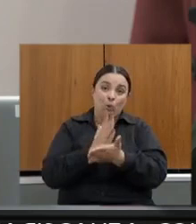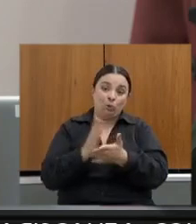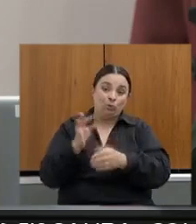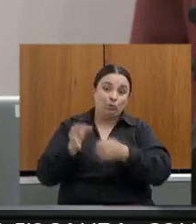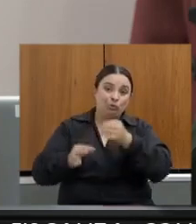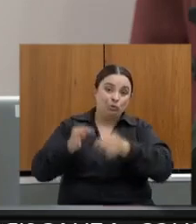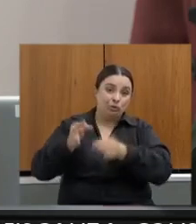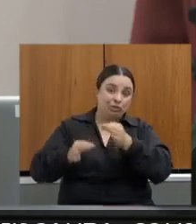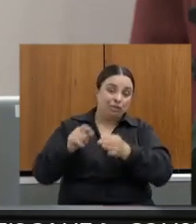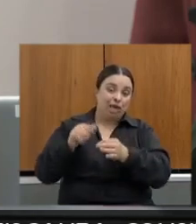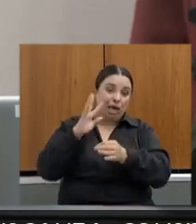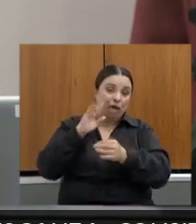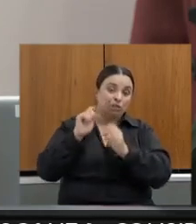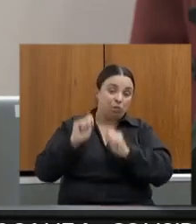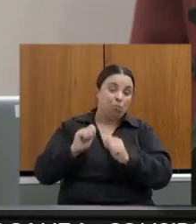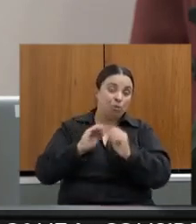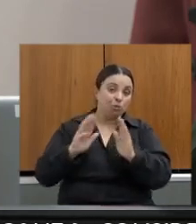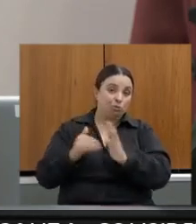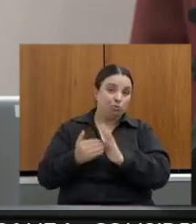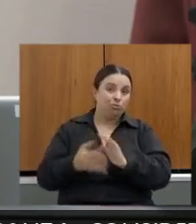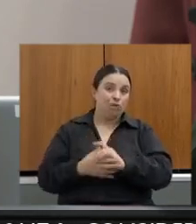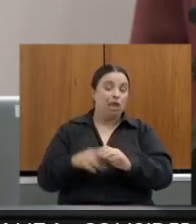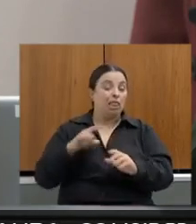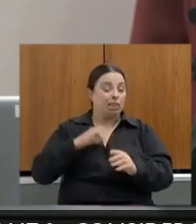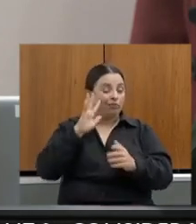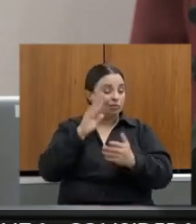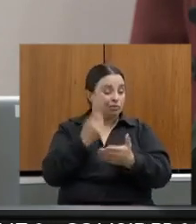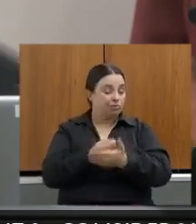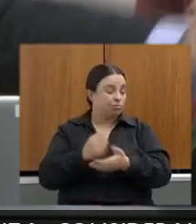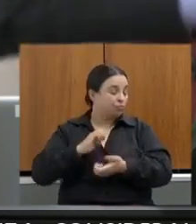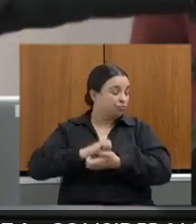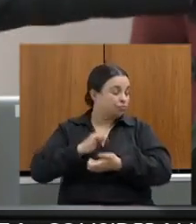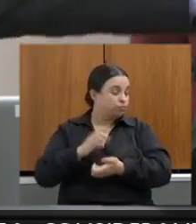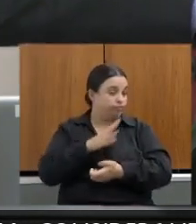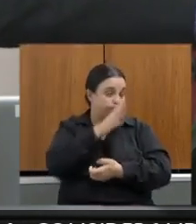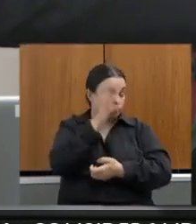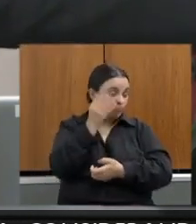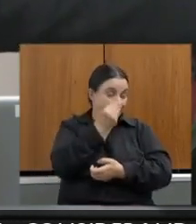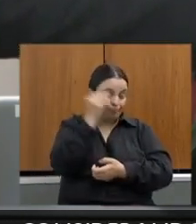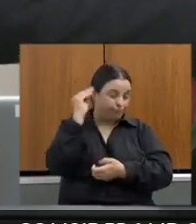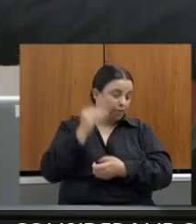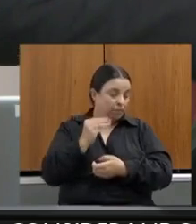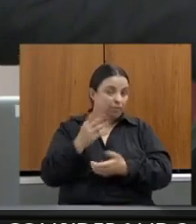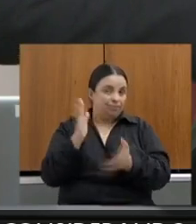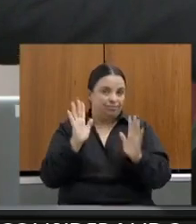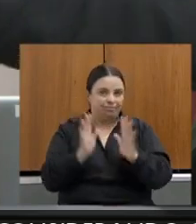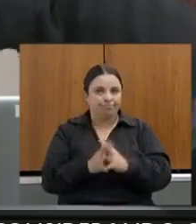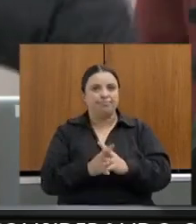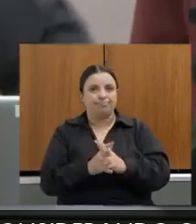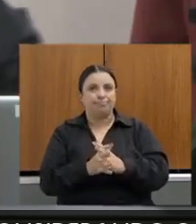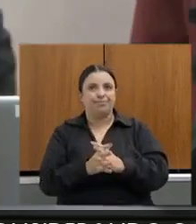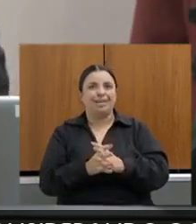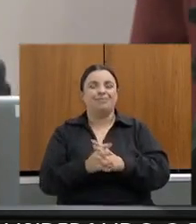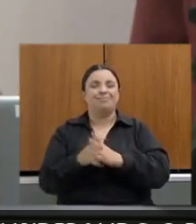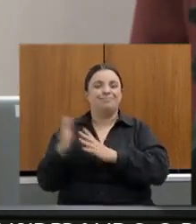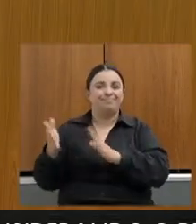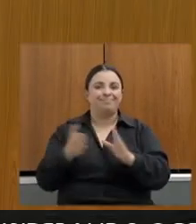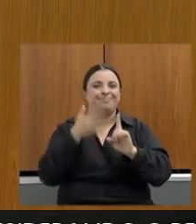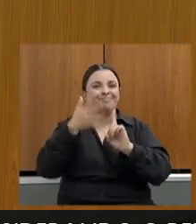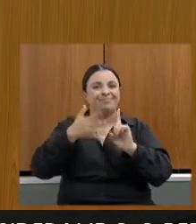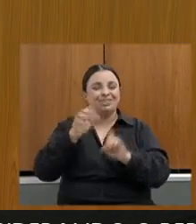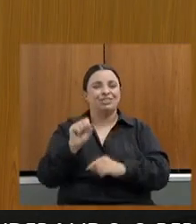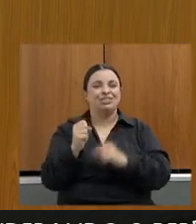umas decisões der está para folhas Absurdos do STF é qual é a palavra a deputada cheirar